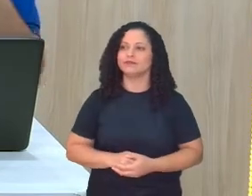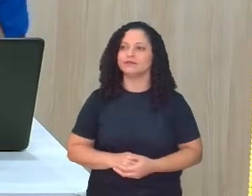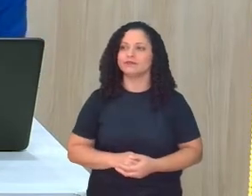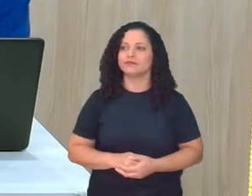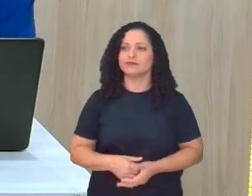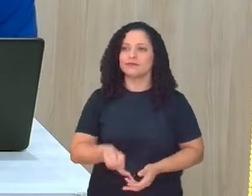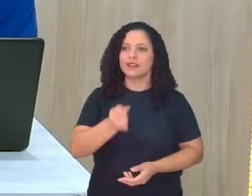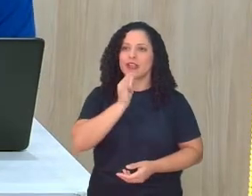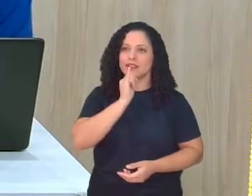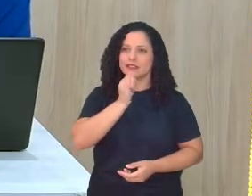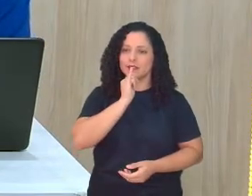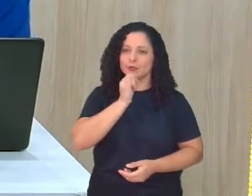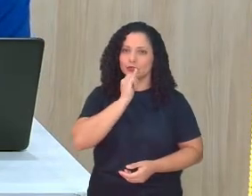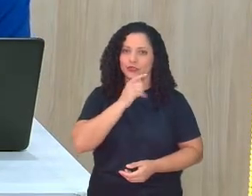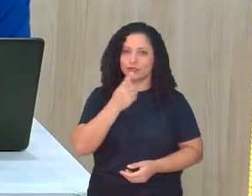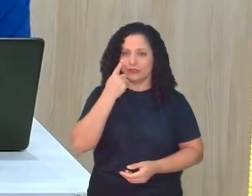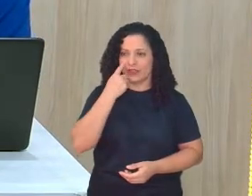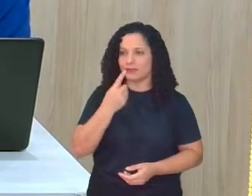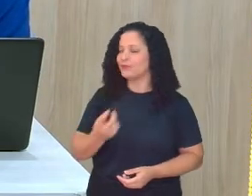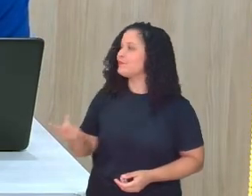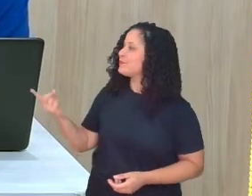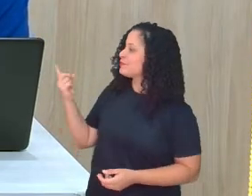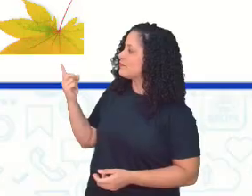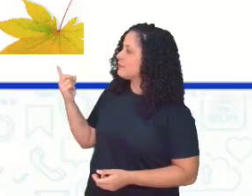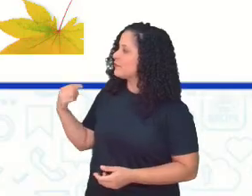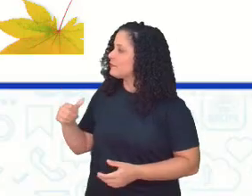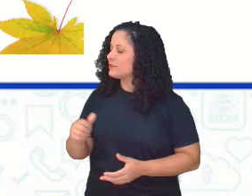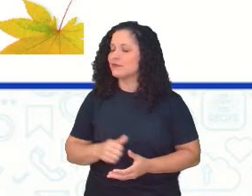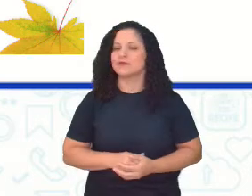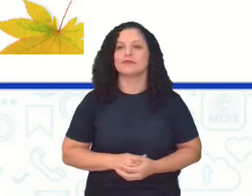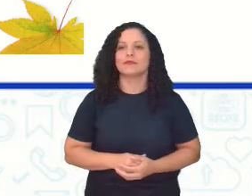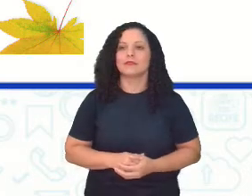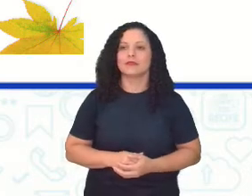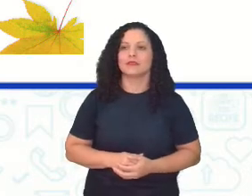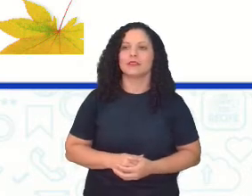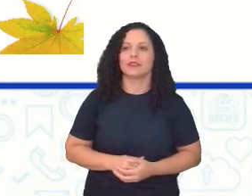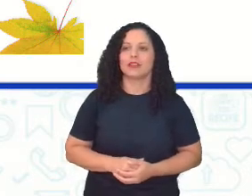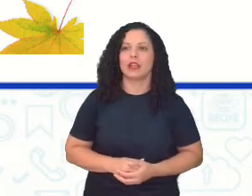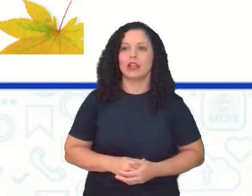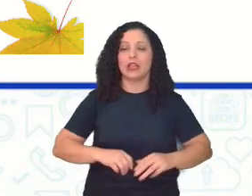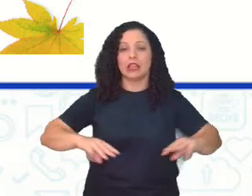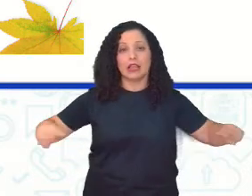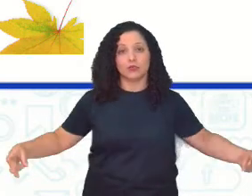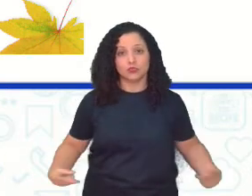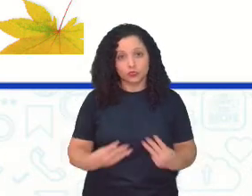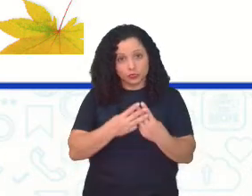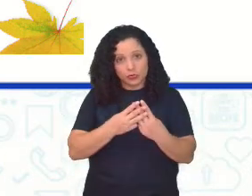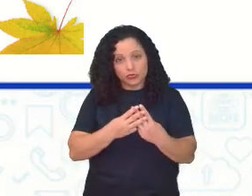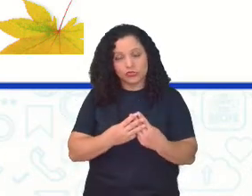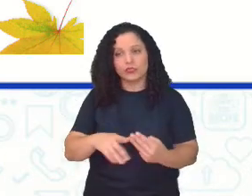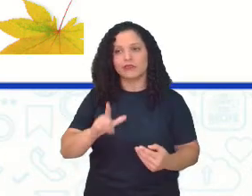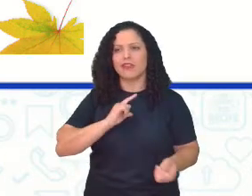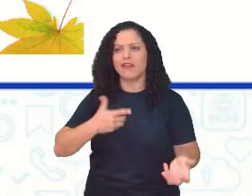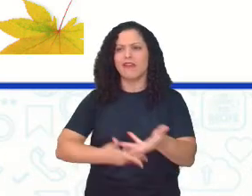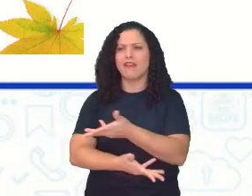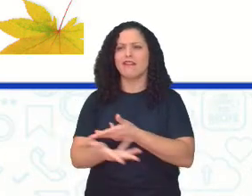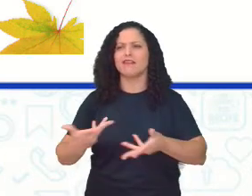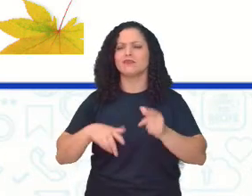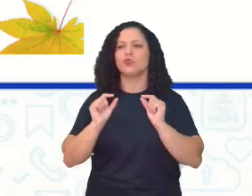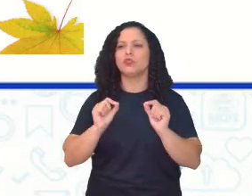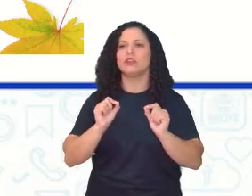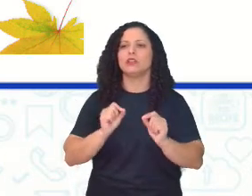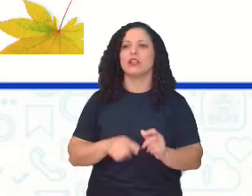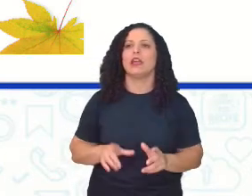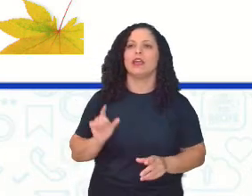Recursos. Então, vejam só. Nas tradições hebraicas, se associa a figura do juiz à do Criador do